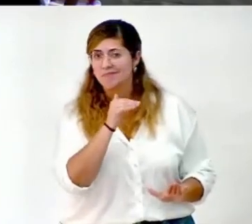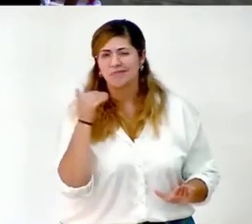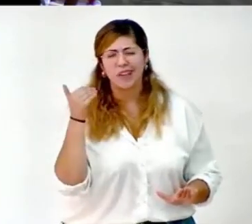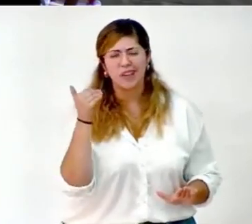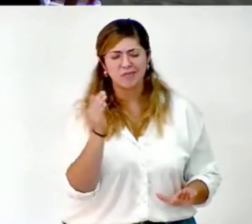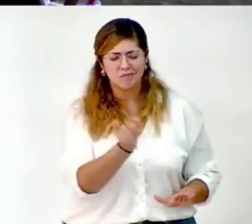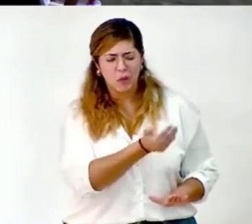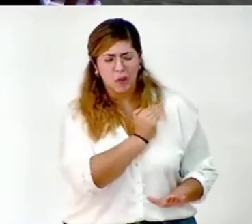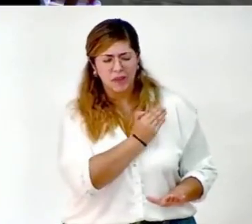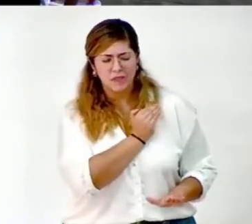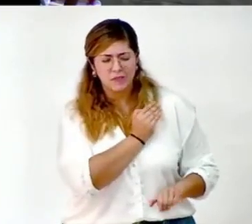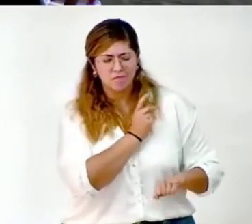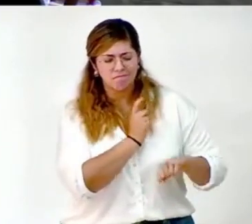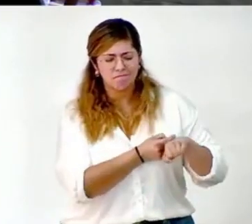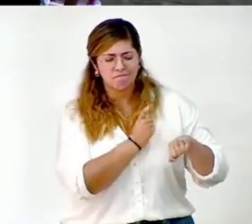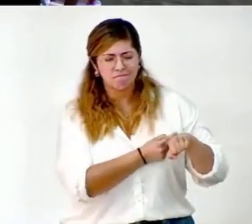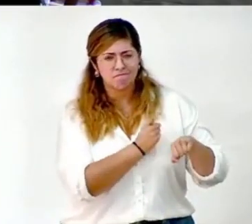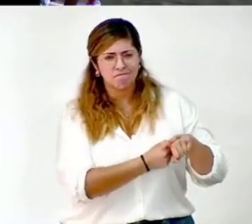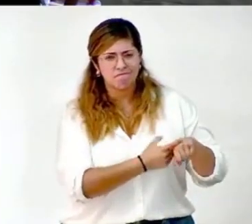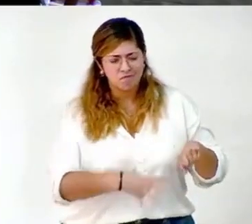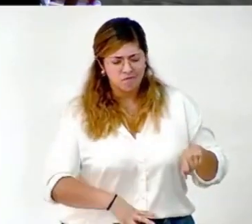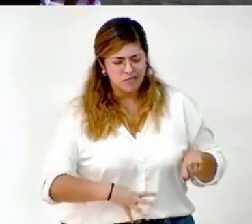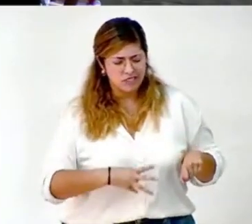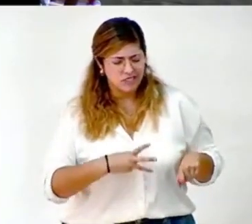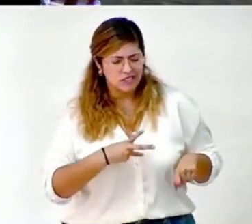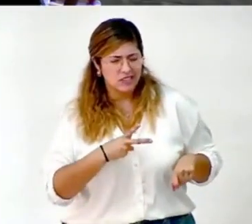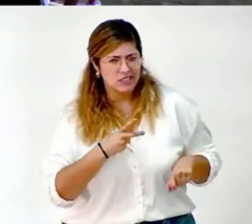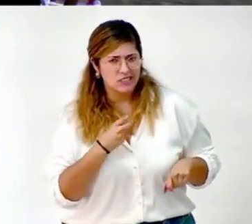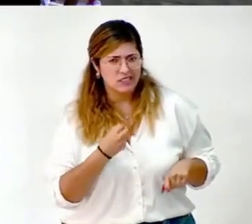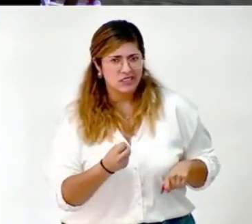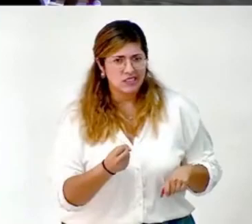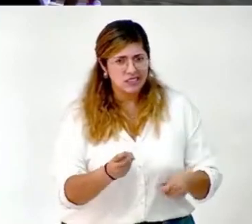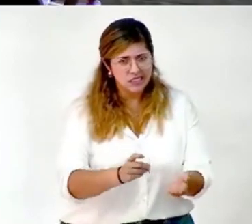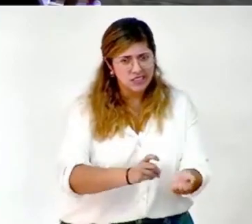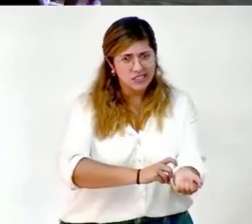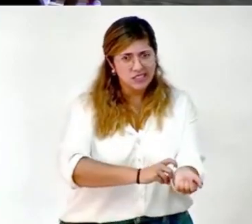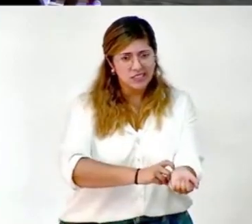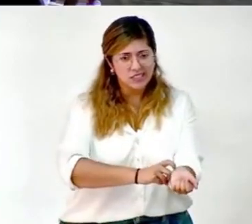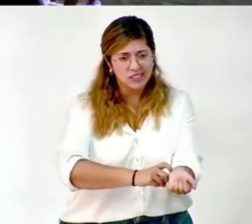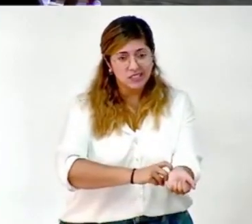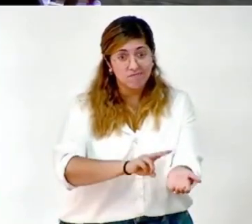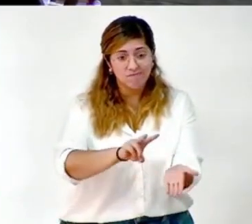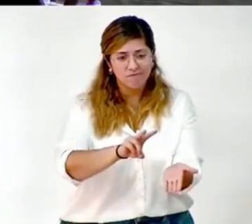coração. Raiva, ódio, desejo de vingança.